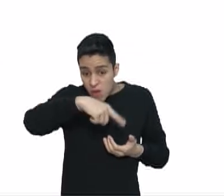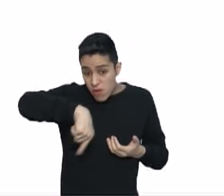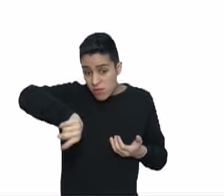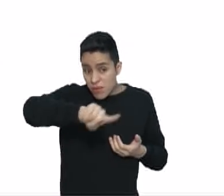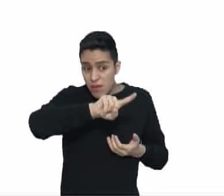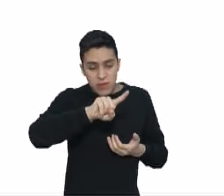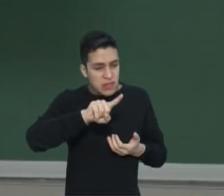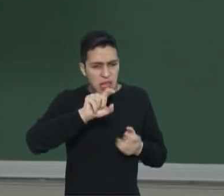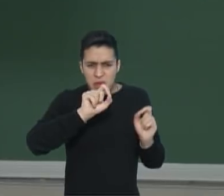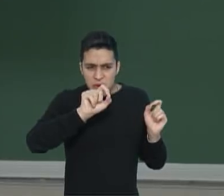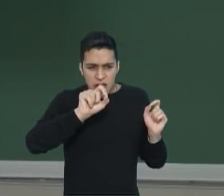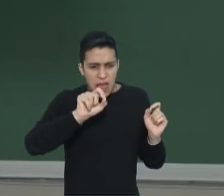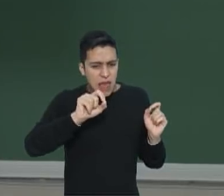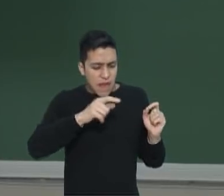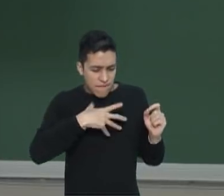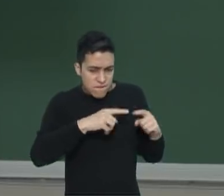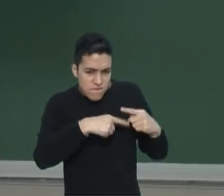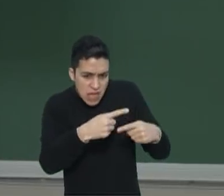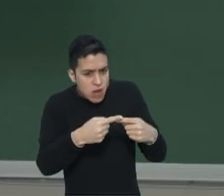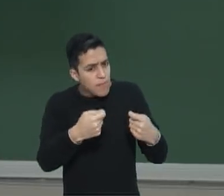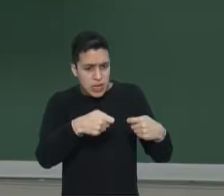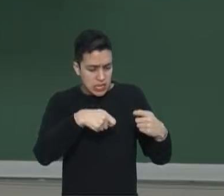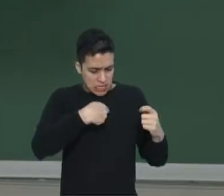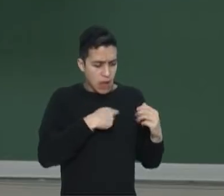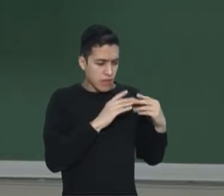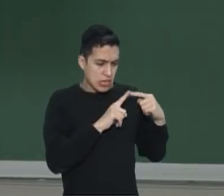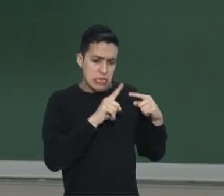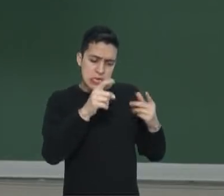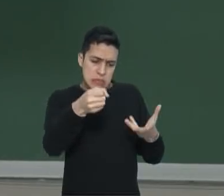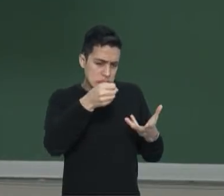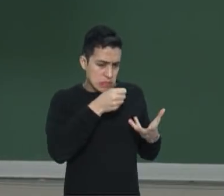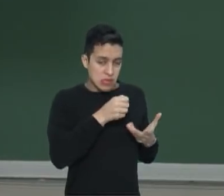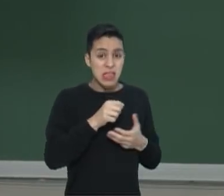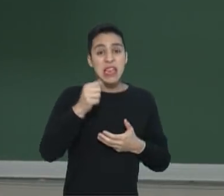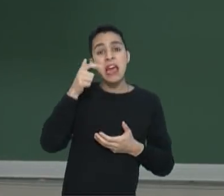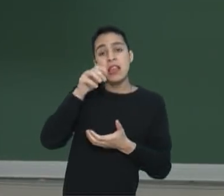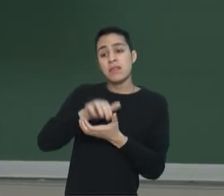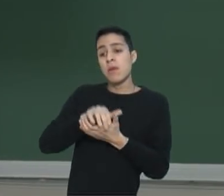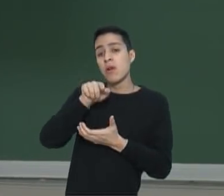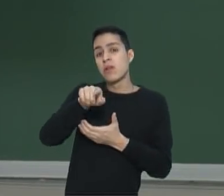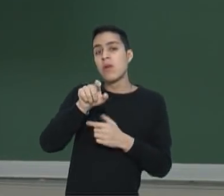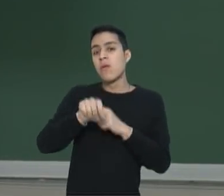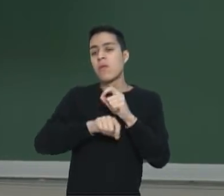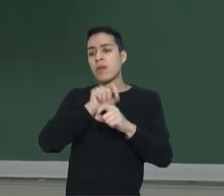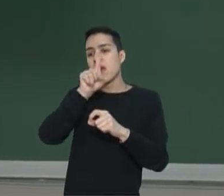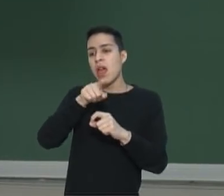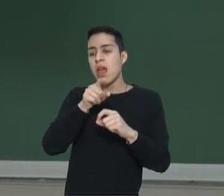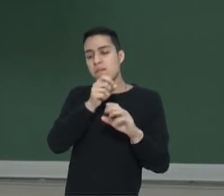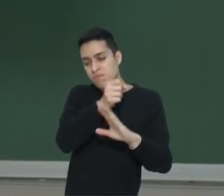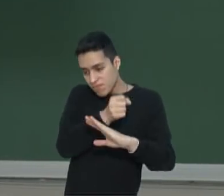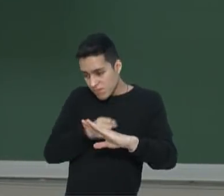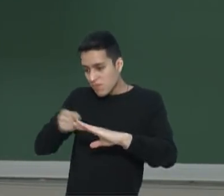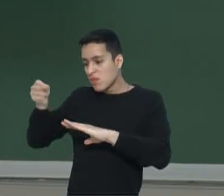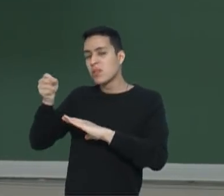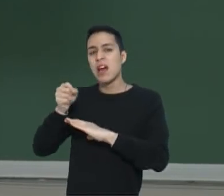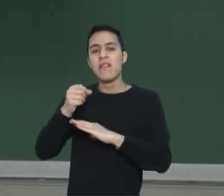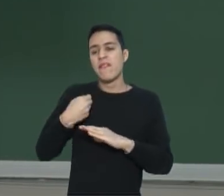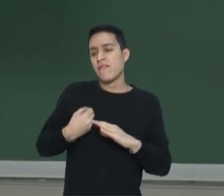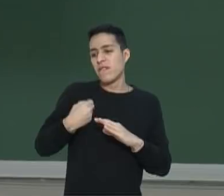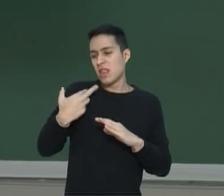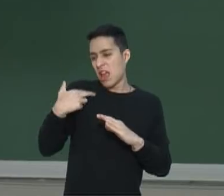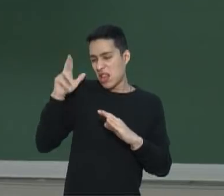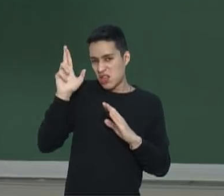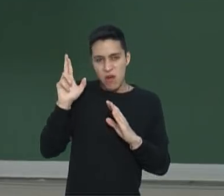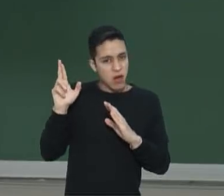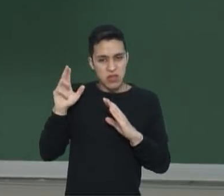sua única herdeira. E o que acontecia com a esposa desse homem? Ela entrava e ingressava num convento. E na vida religiosa você não precisa